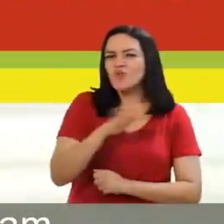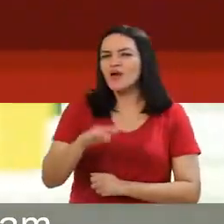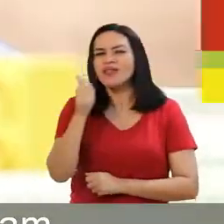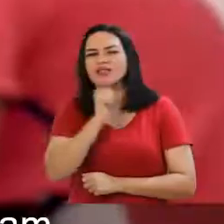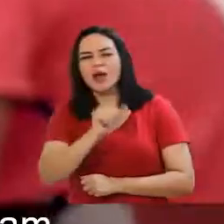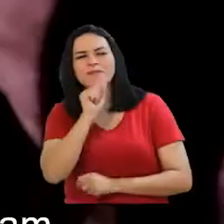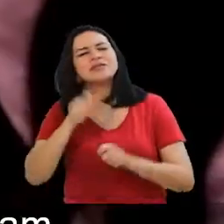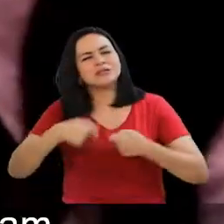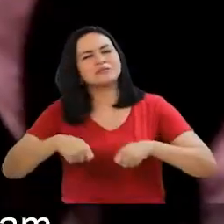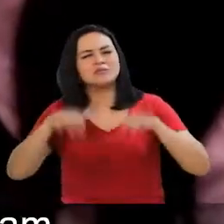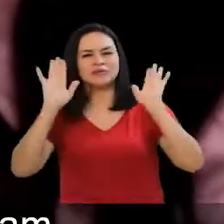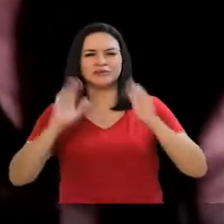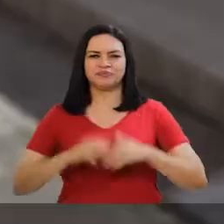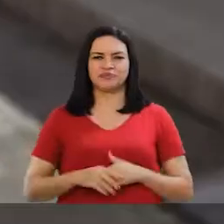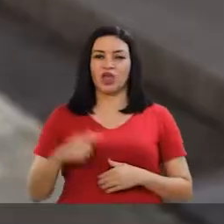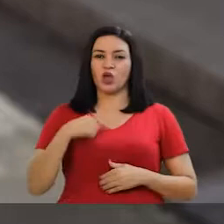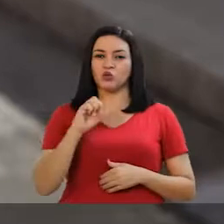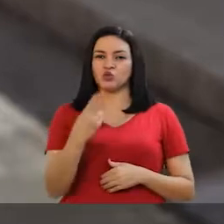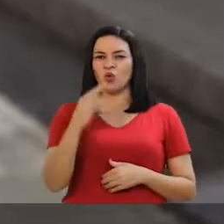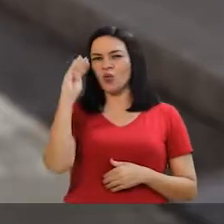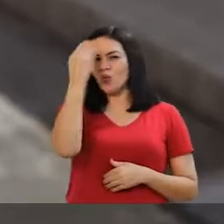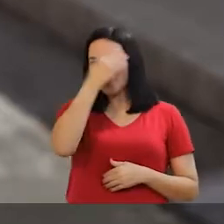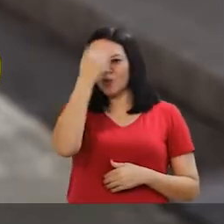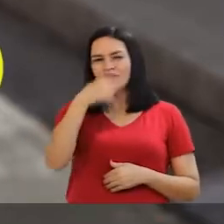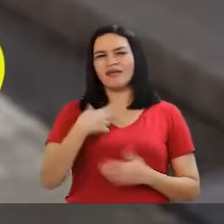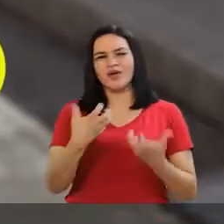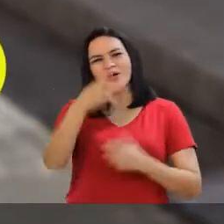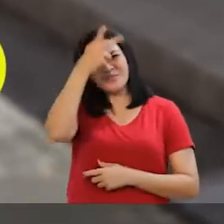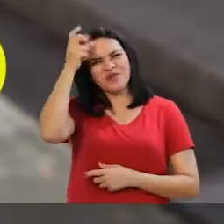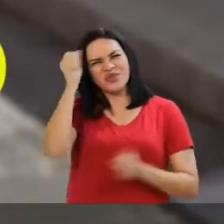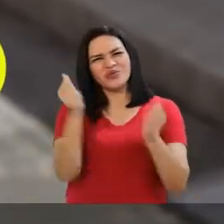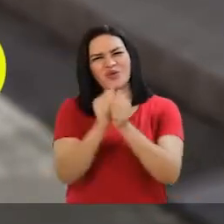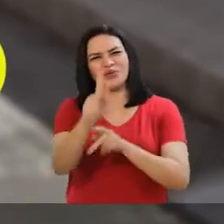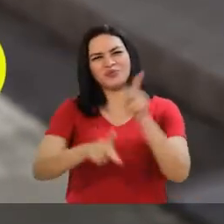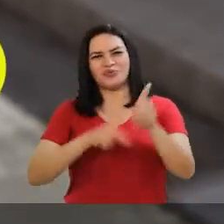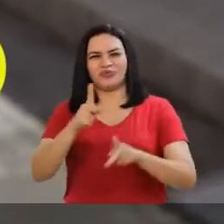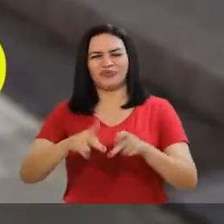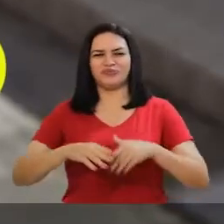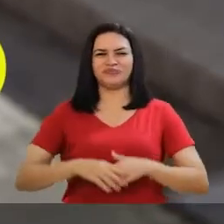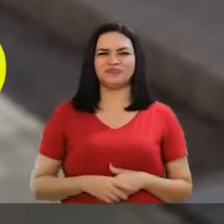crianças e das mães que mais precisam. Eu sou Rubem Júnior e quero ser prefeito do lado do povo.